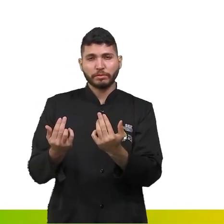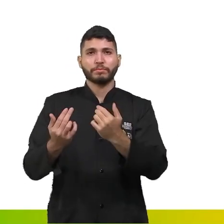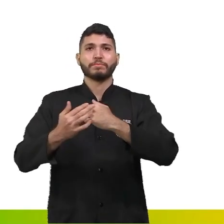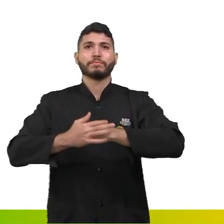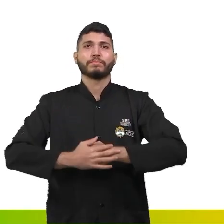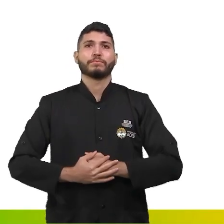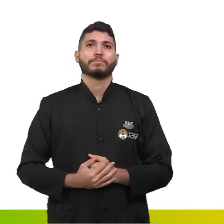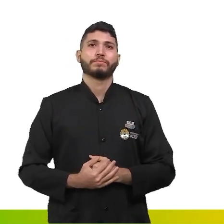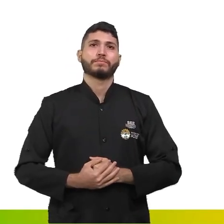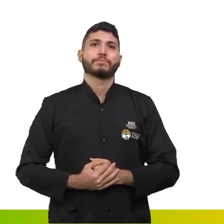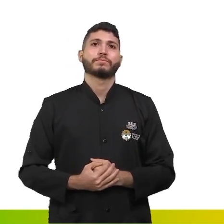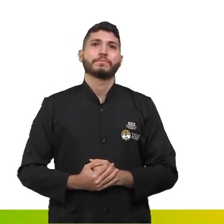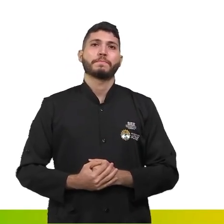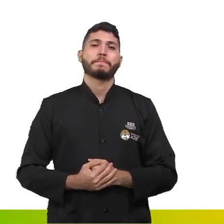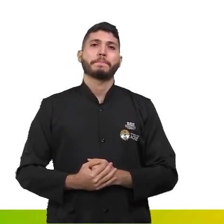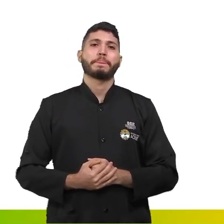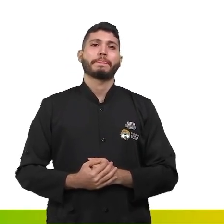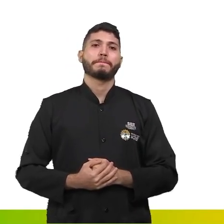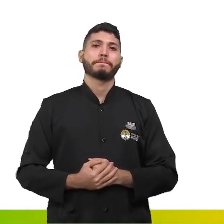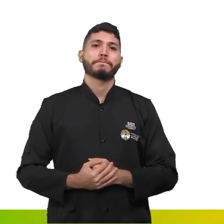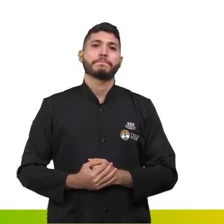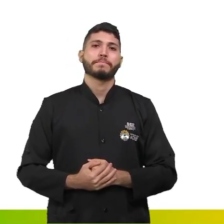iguais.